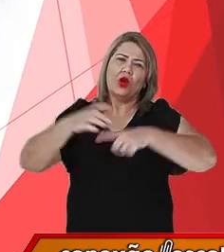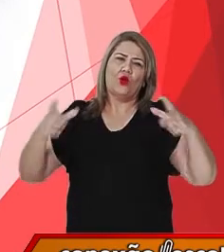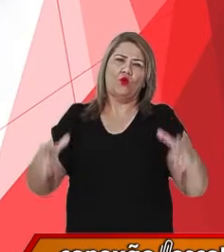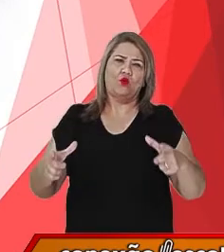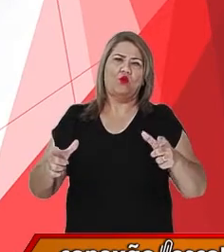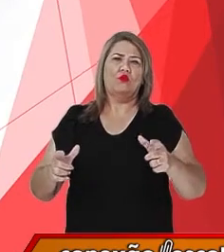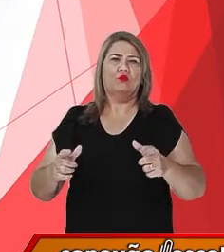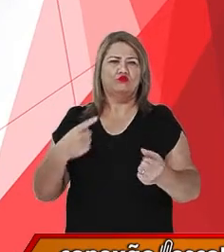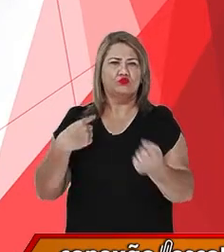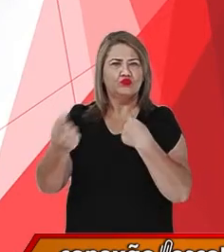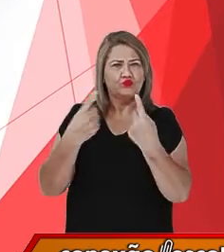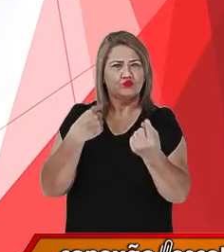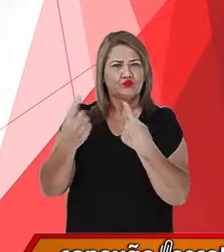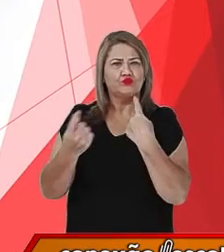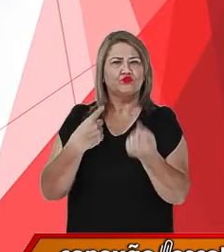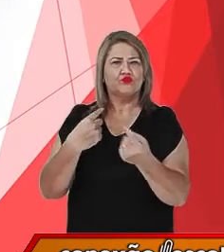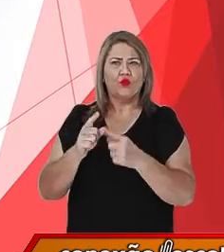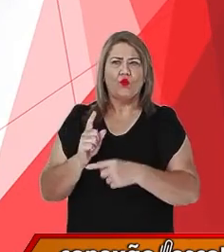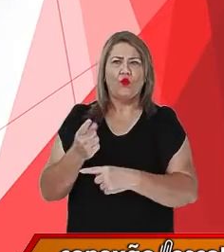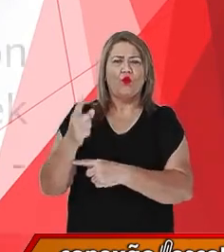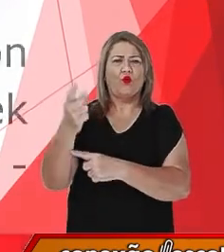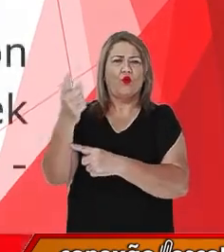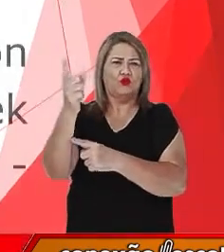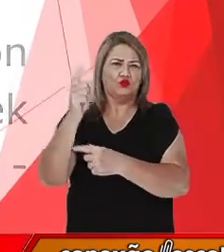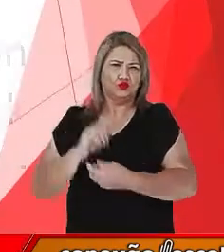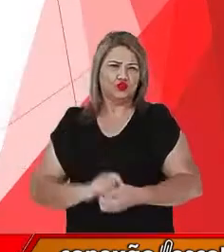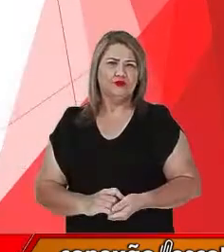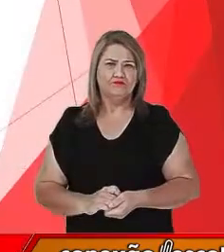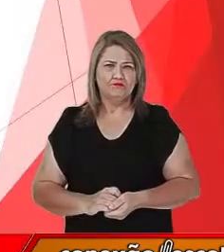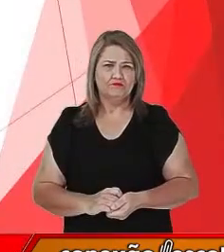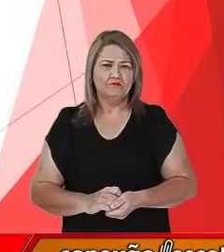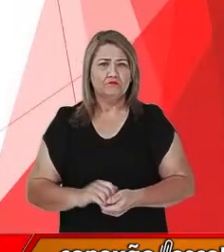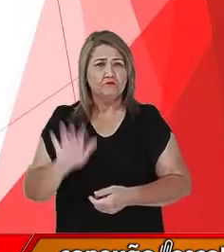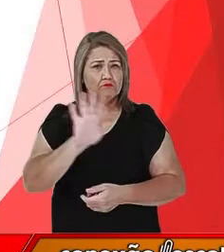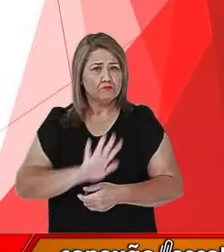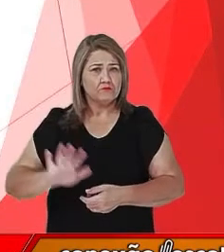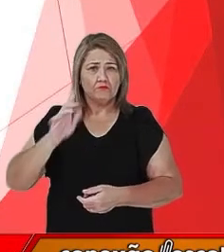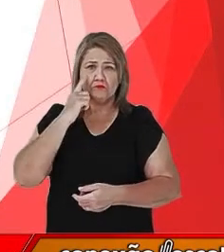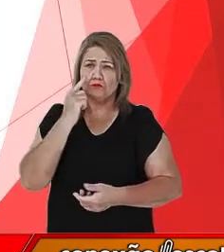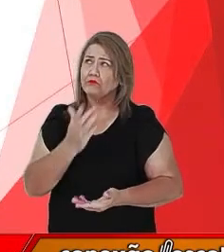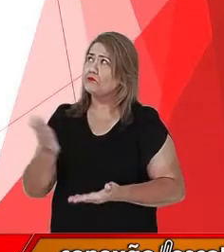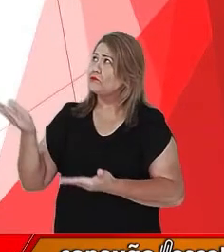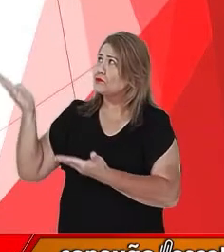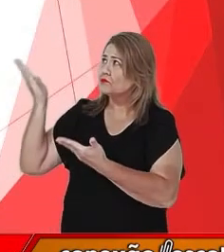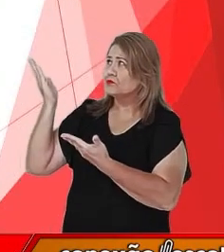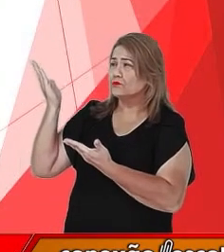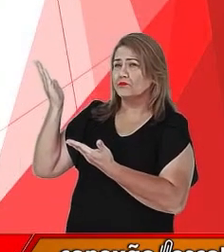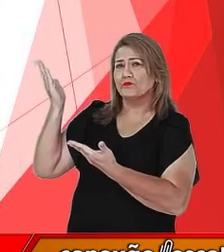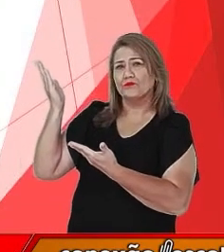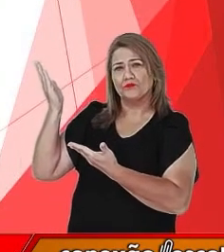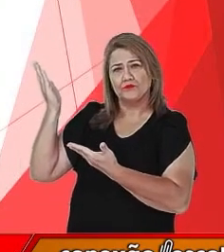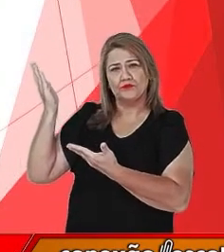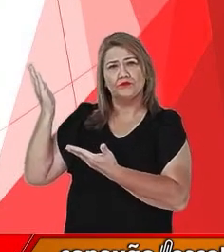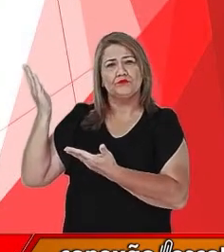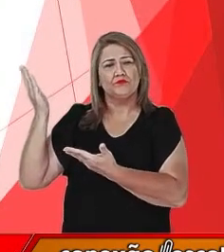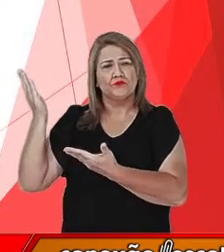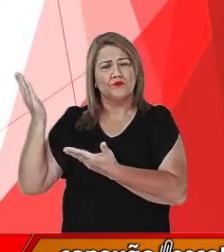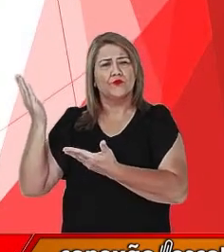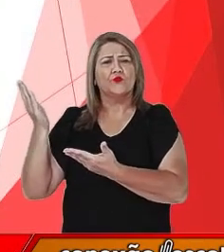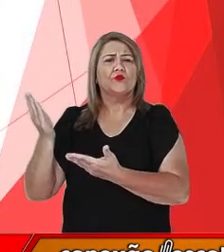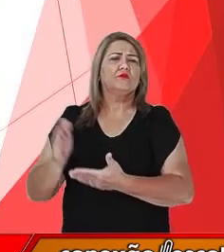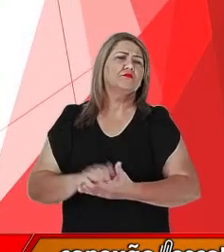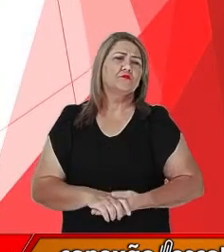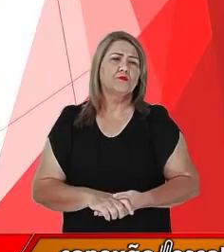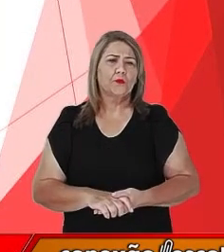transporte de carga em longas distâncias. Nós temos um mapa aqui, e esse mapa que está crescendo na sua tela é um